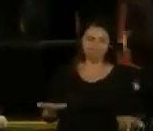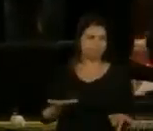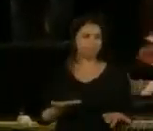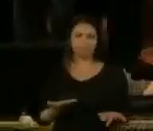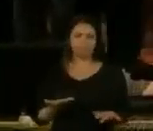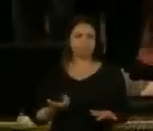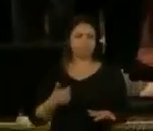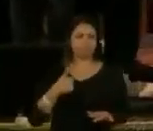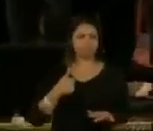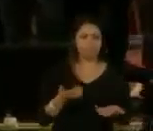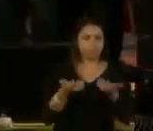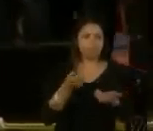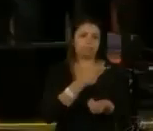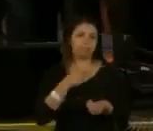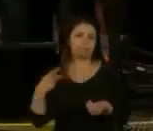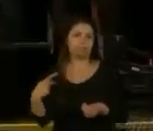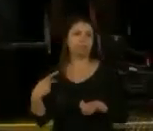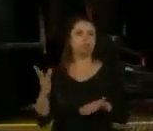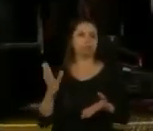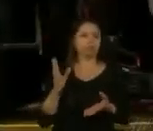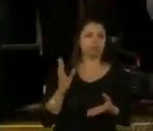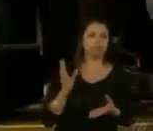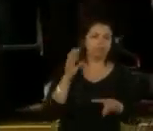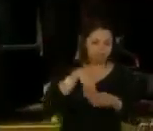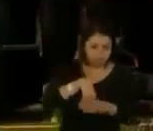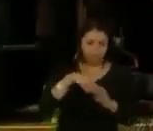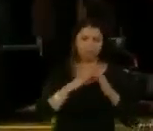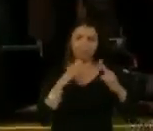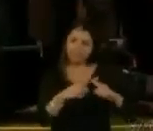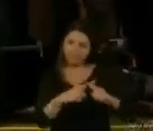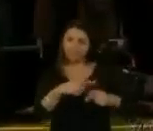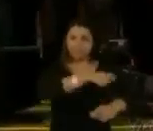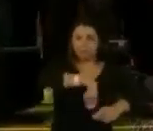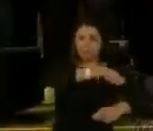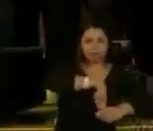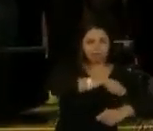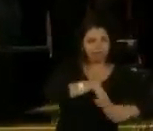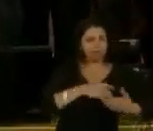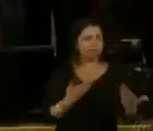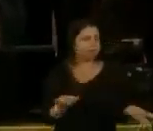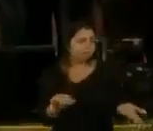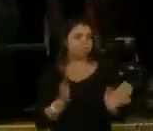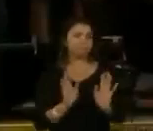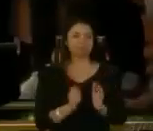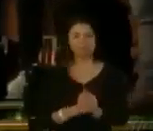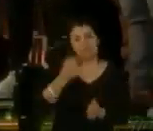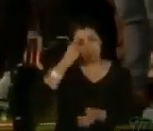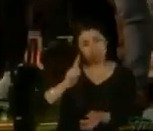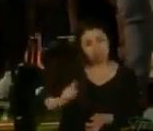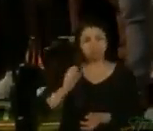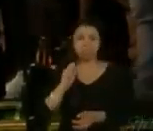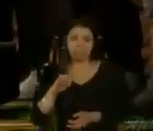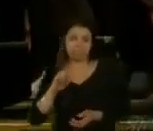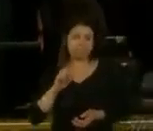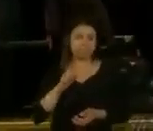Silas, estar servindo ainda na igreja, lá no meu setor de cozinha. Nem sei se existe esse ministério. Acho que sim, né? Porque Jesus gosta de mesa,